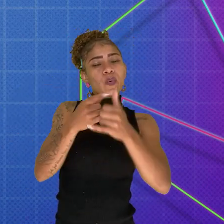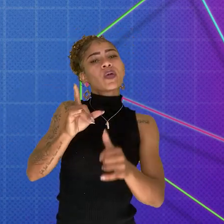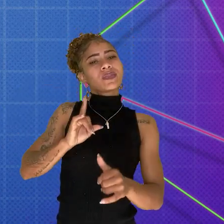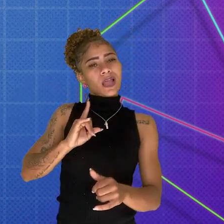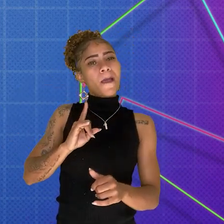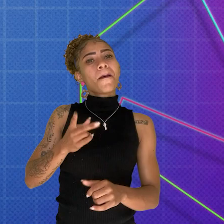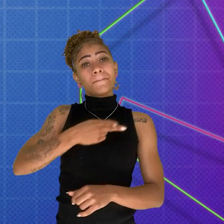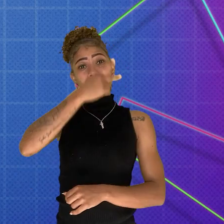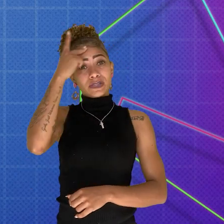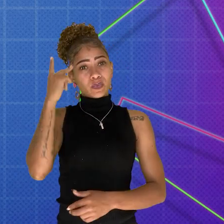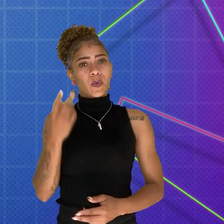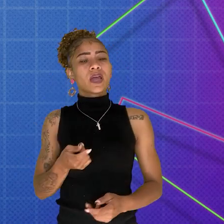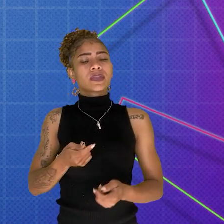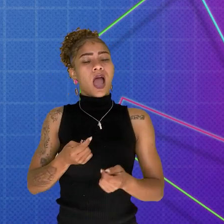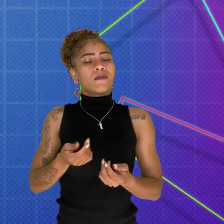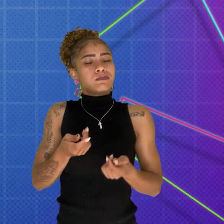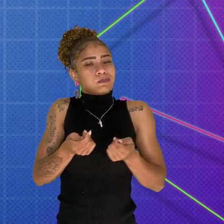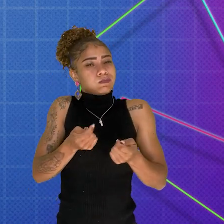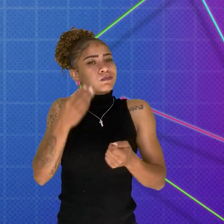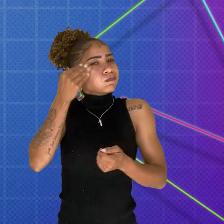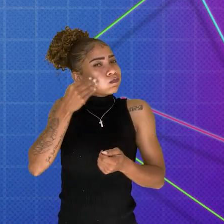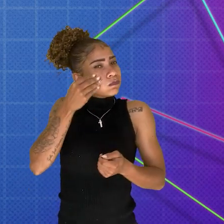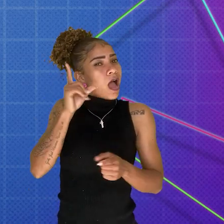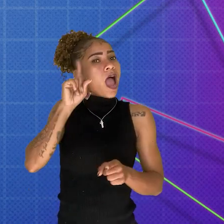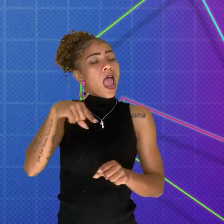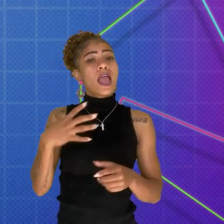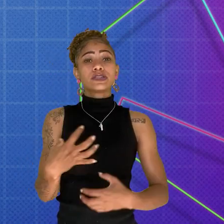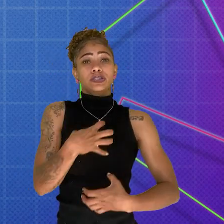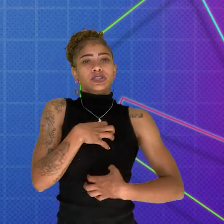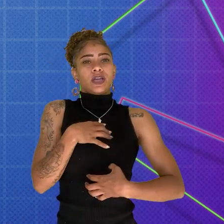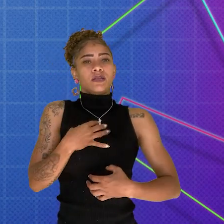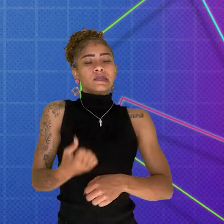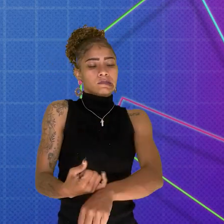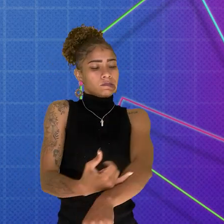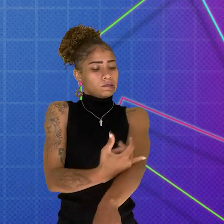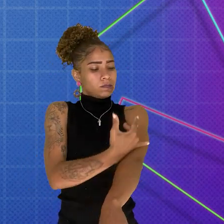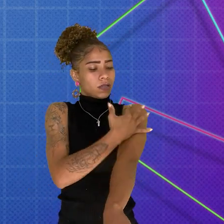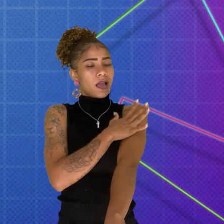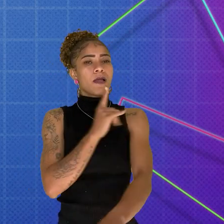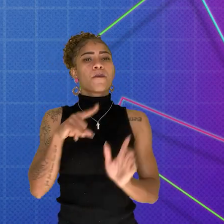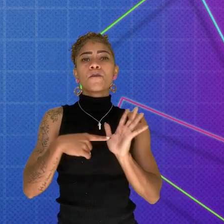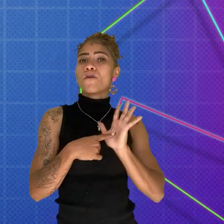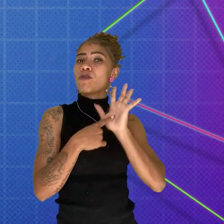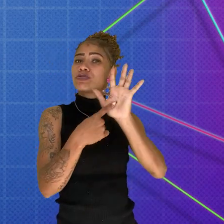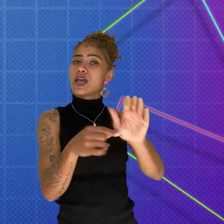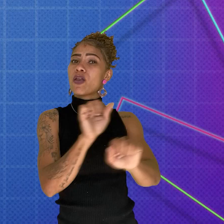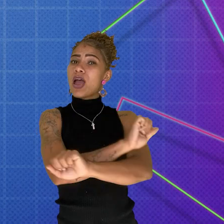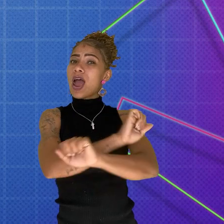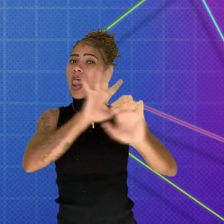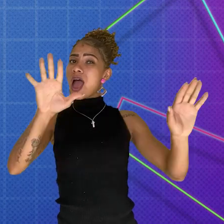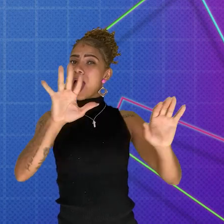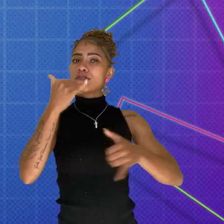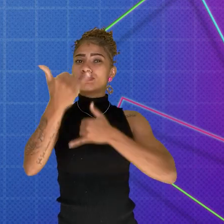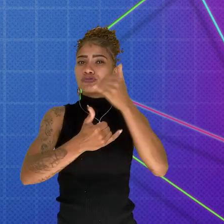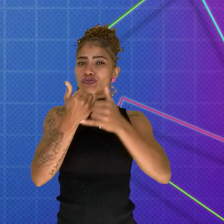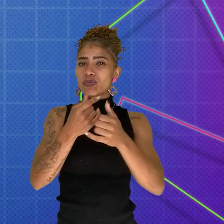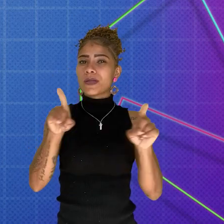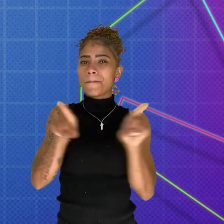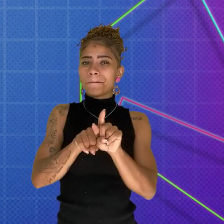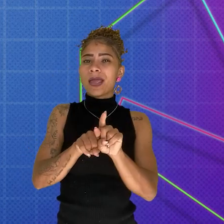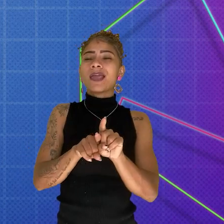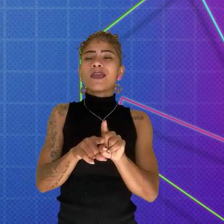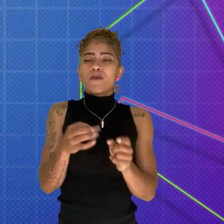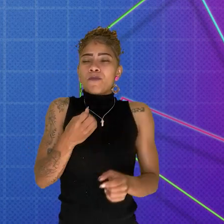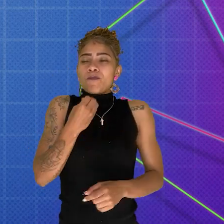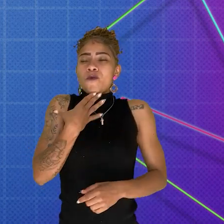jogando. A partir disso, a trilha sonora é composta de forma a reforçar essas emoções, destacar as ações do jogo e estabelecer o